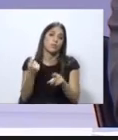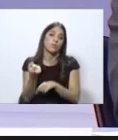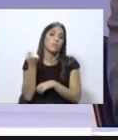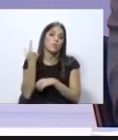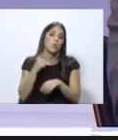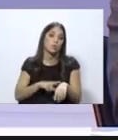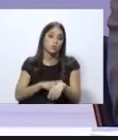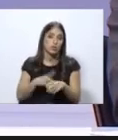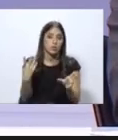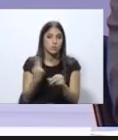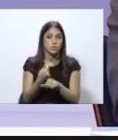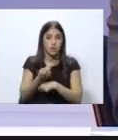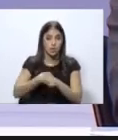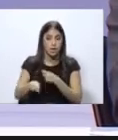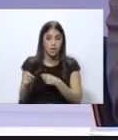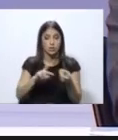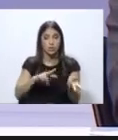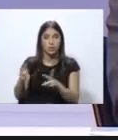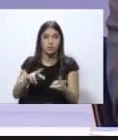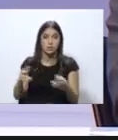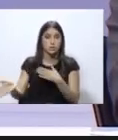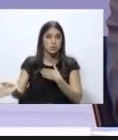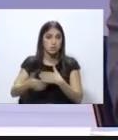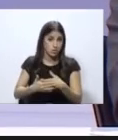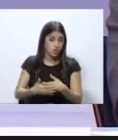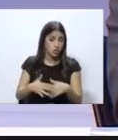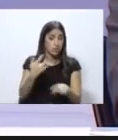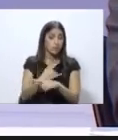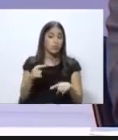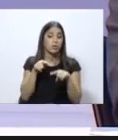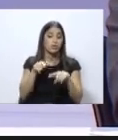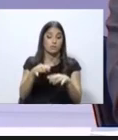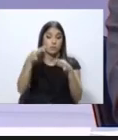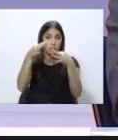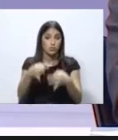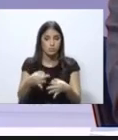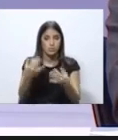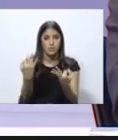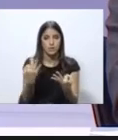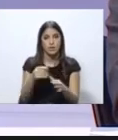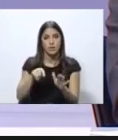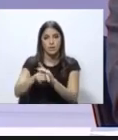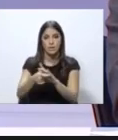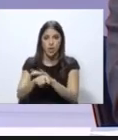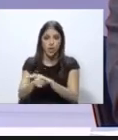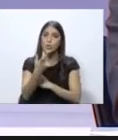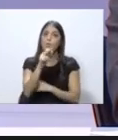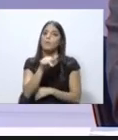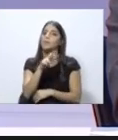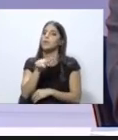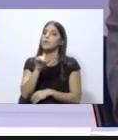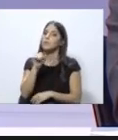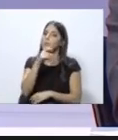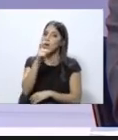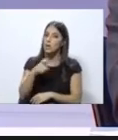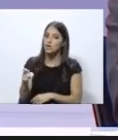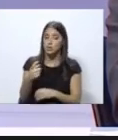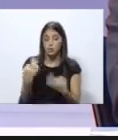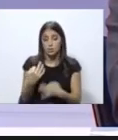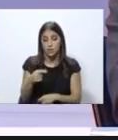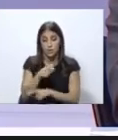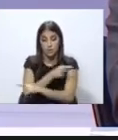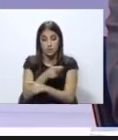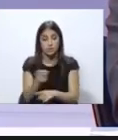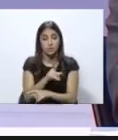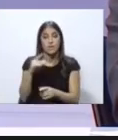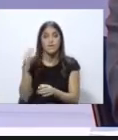transferências. E quando fecha o mercado de transferências é o momento em que se confirma a fraude que é o Rui Pedro Braz, em que se confirma que aquilo que o Rui Pedro